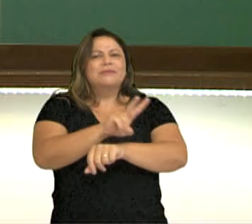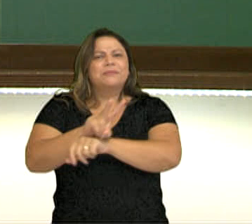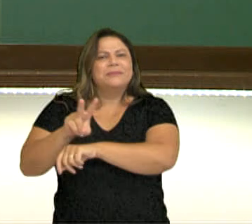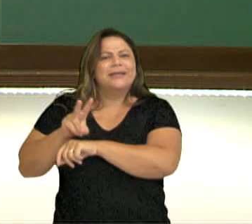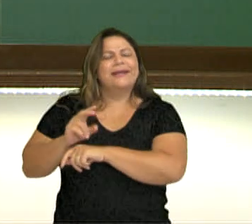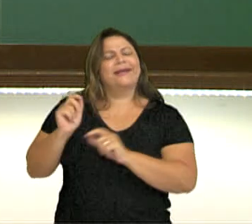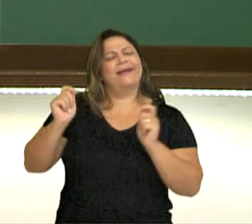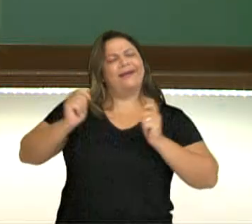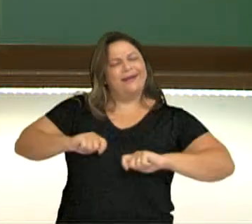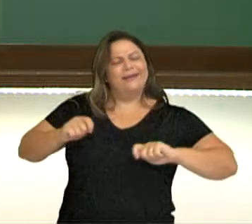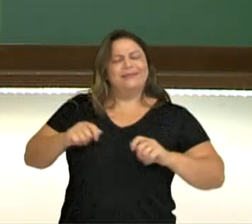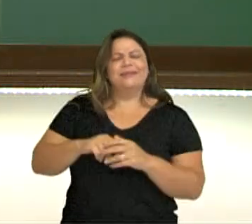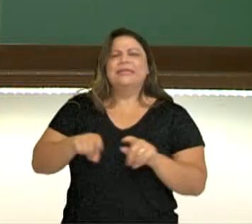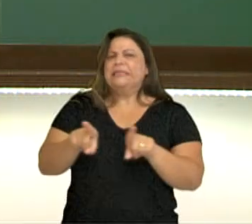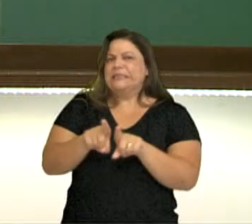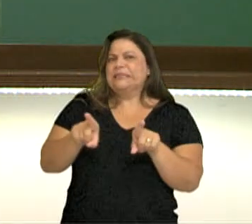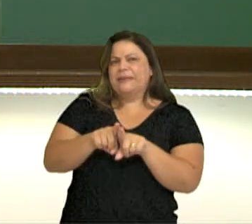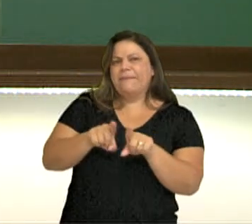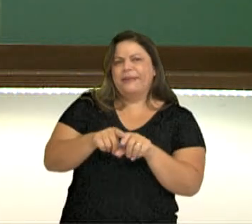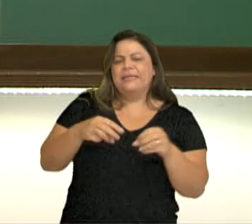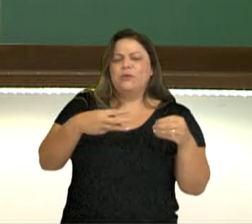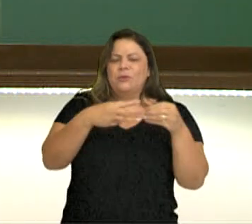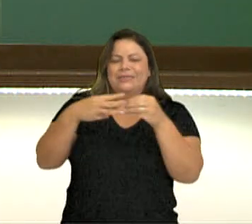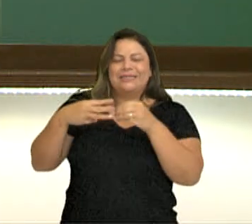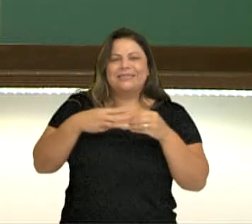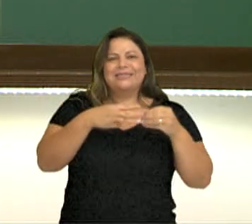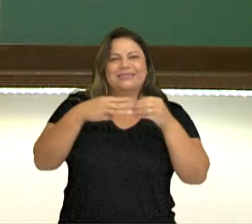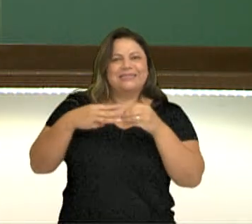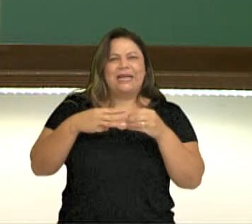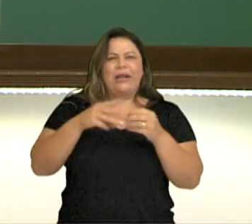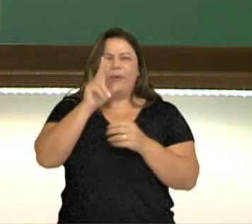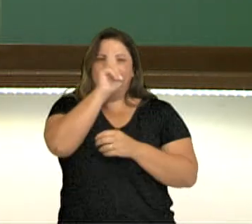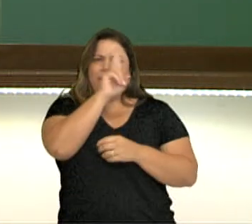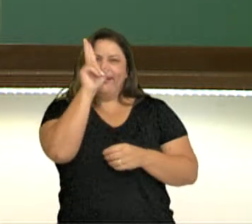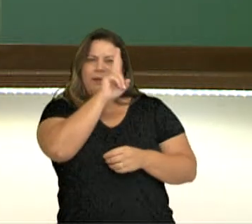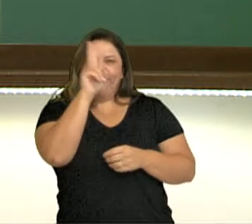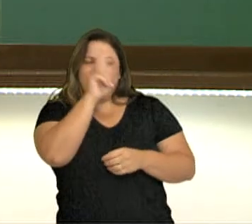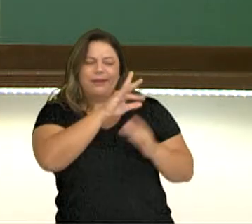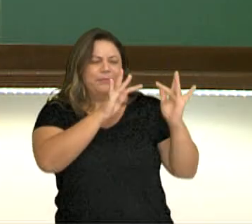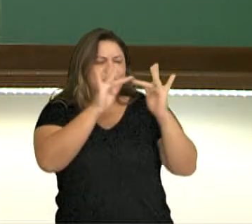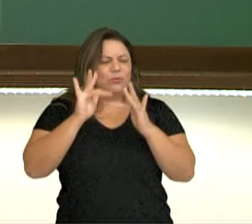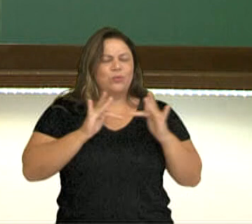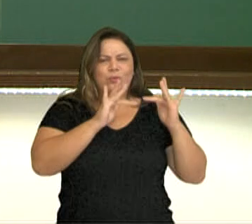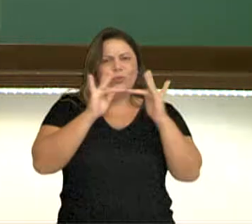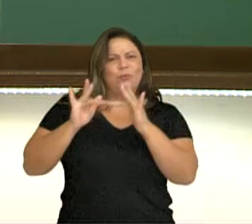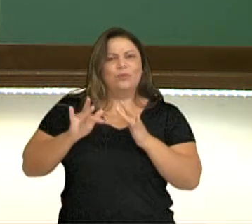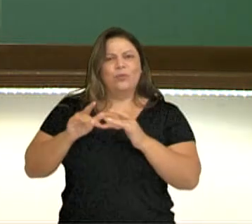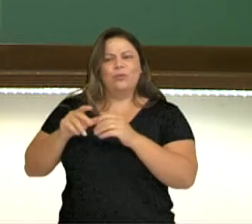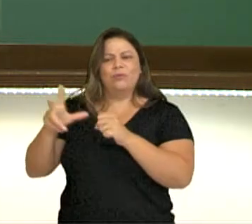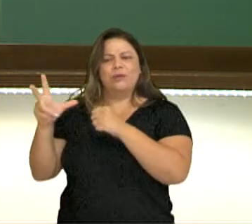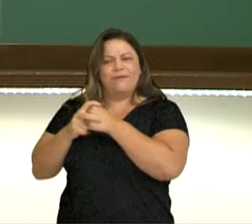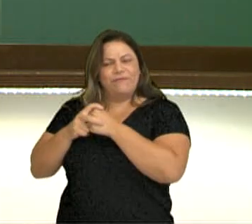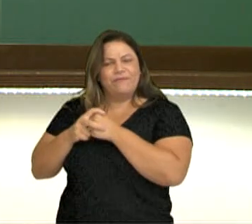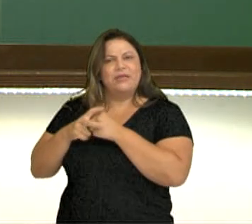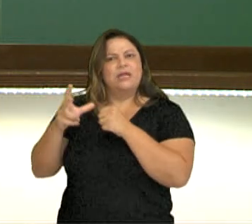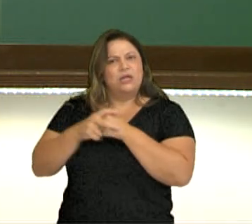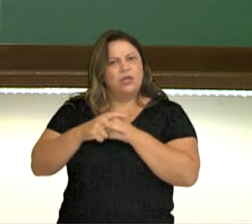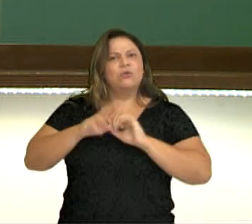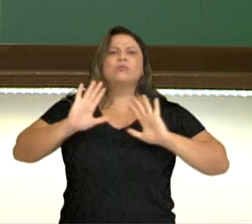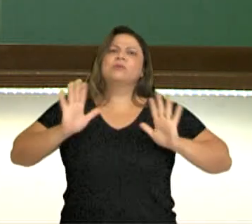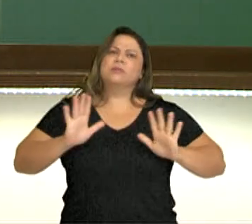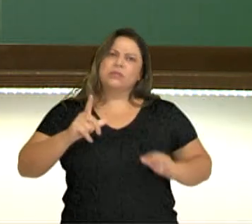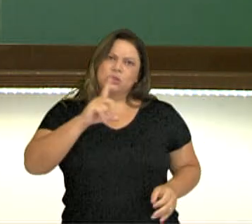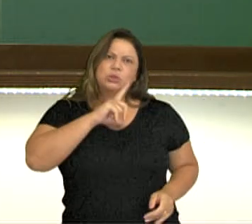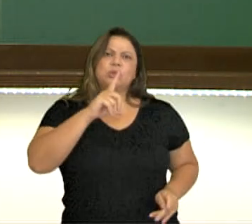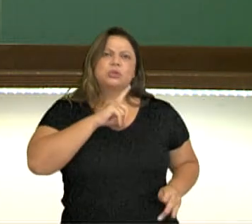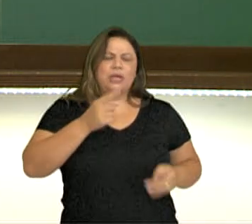ela também produz células de memória. E quando você tiver contato novamente com o mesmo patógeno, com o mesmo vírus, você vai acabar que você já tem as suas células de